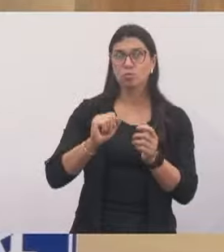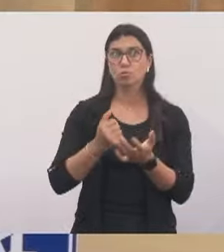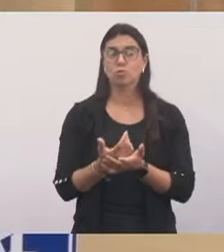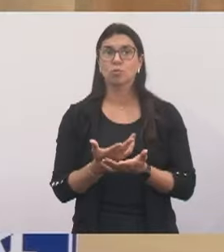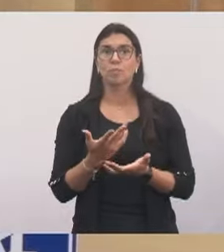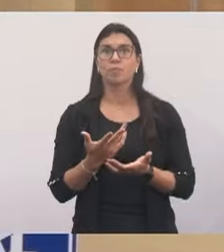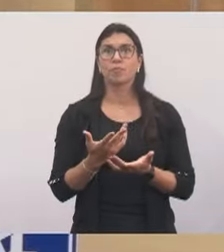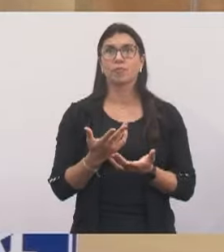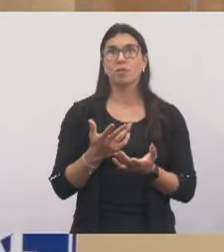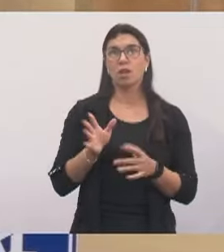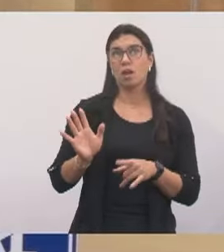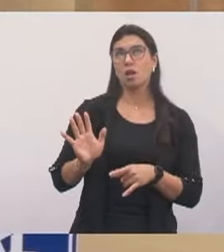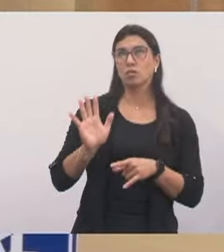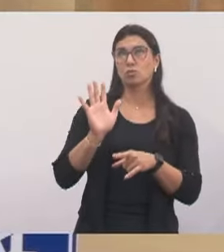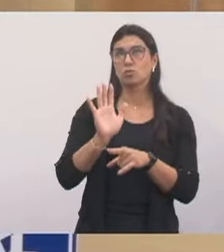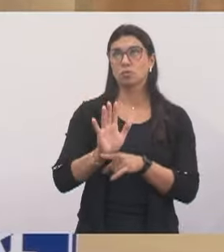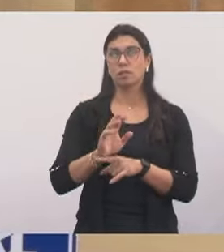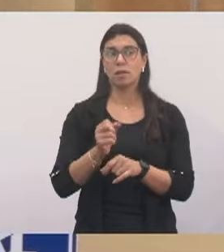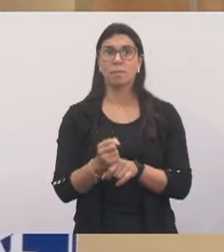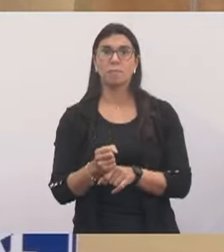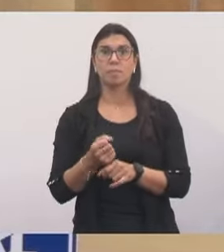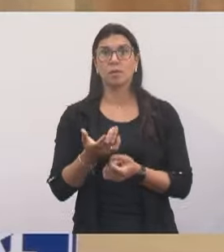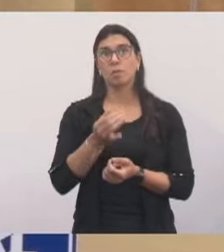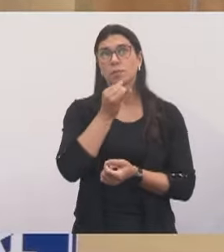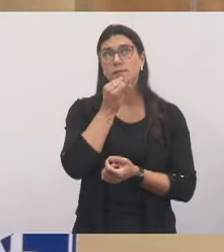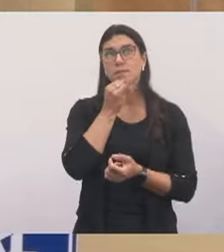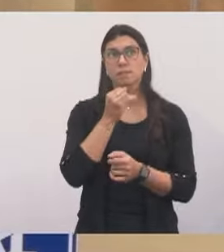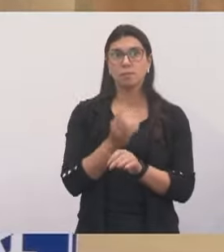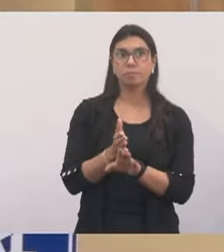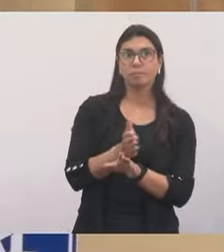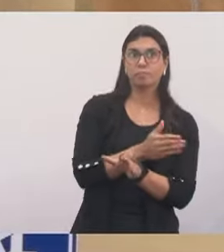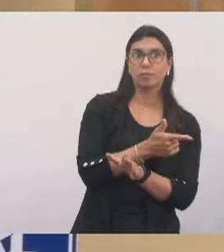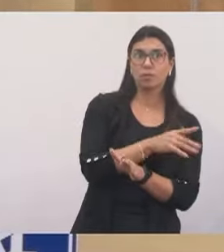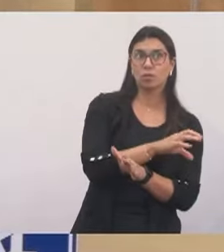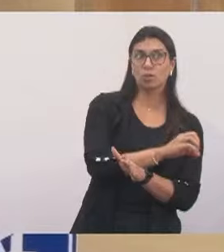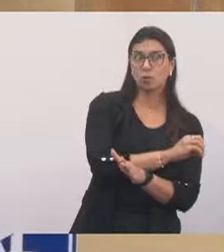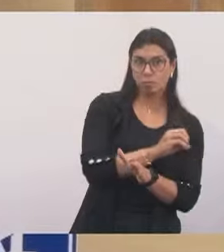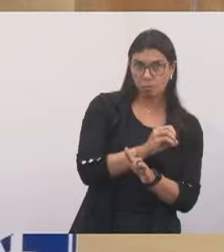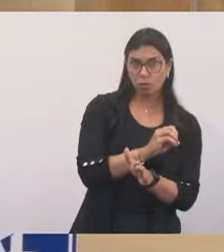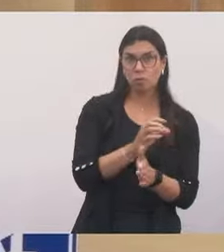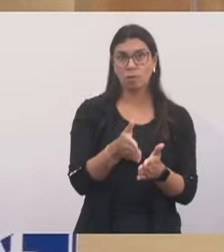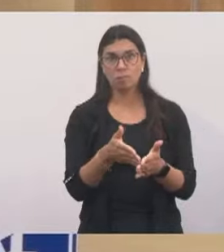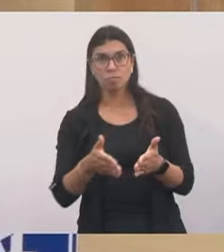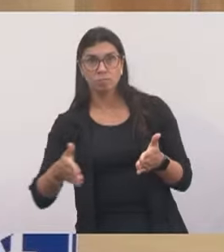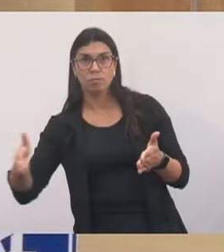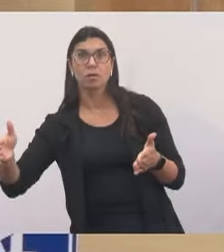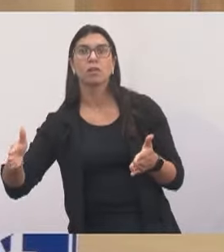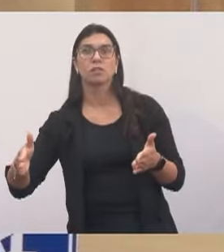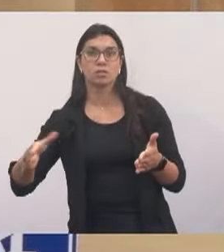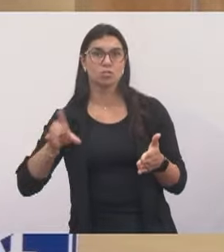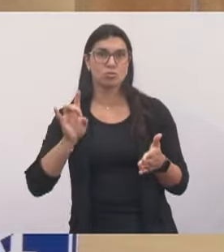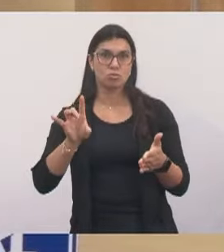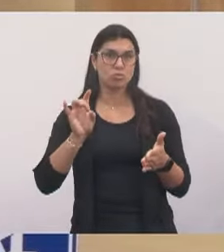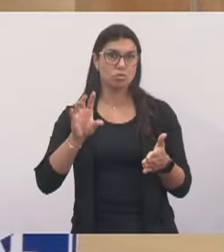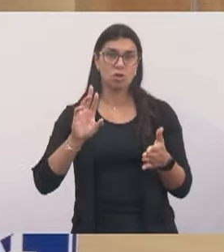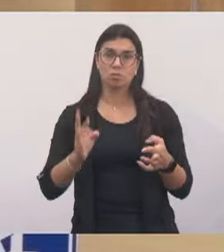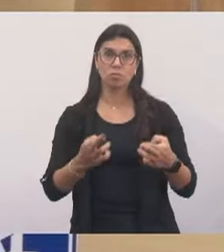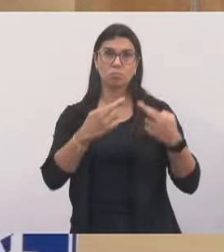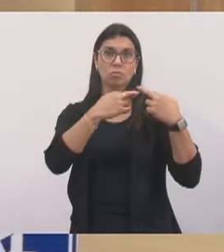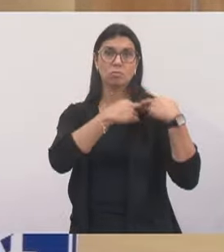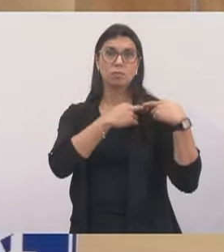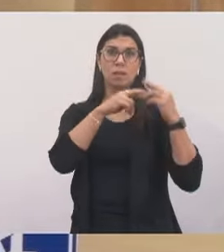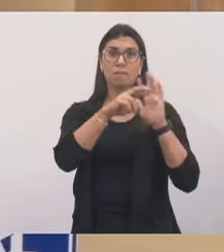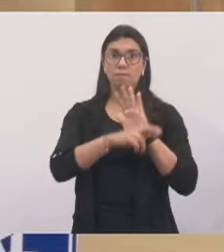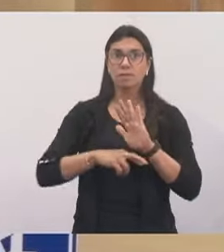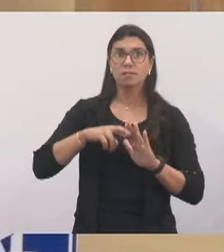em 2000 nós tivemos a implantação da Lei de Responsabilidade Fiscal. A Lei de Responsabilidade